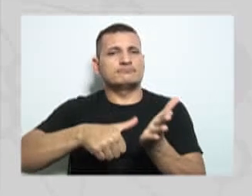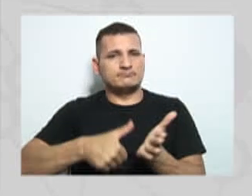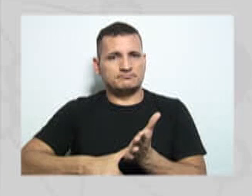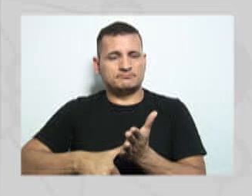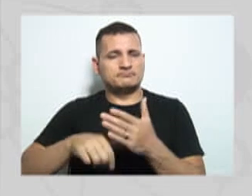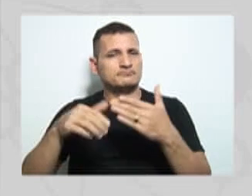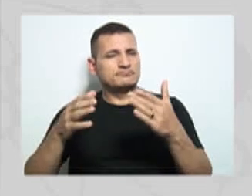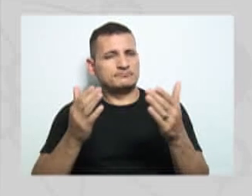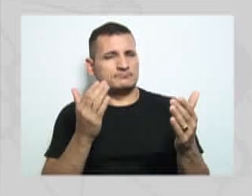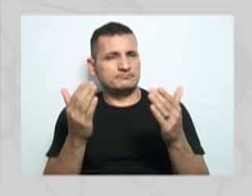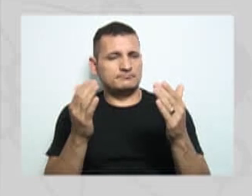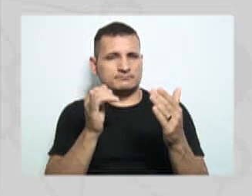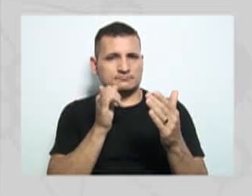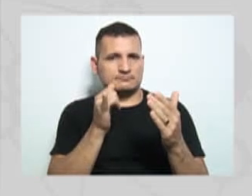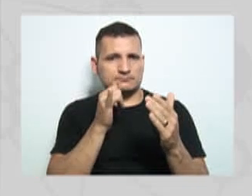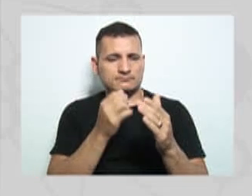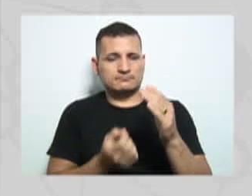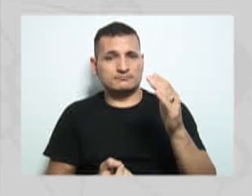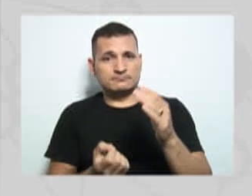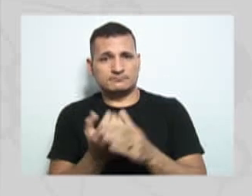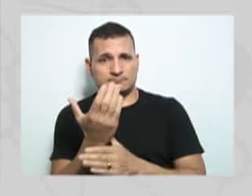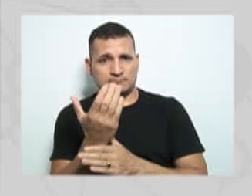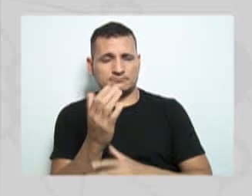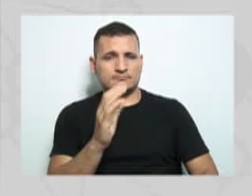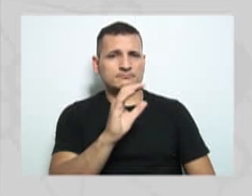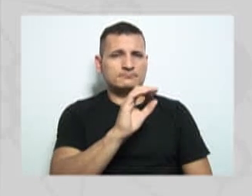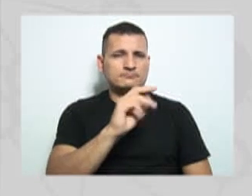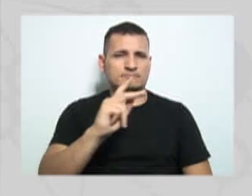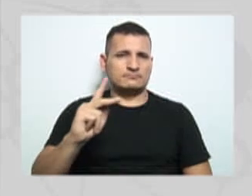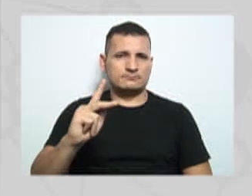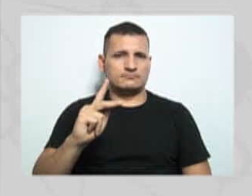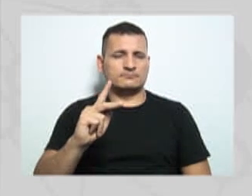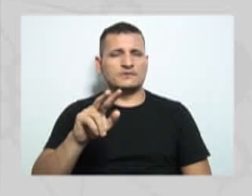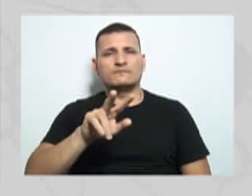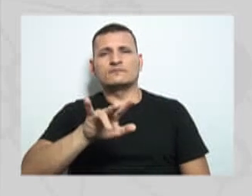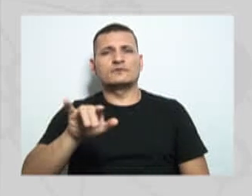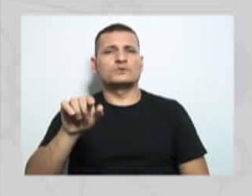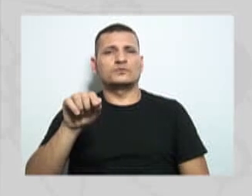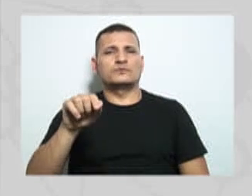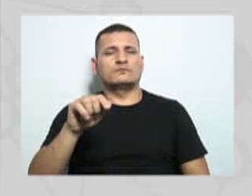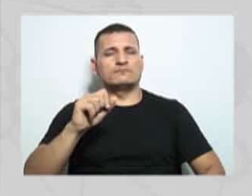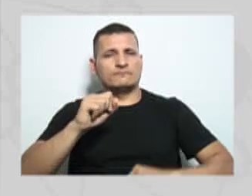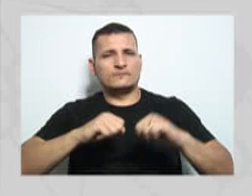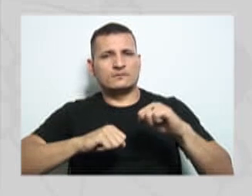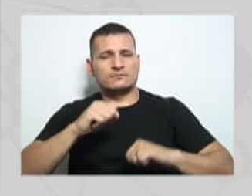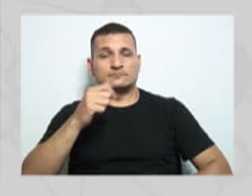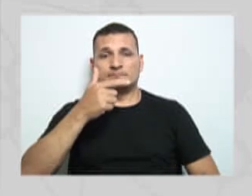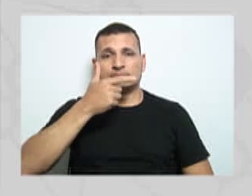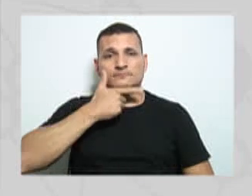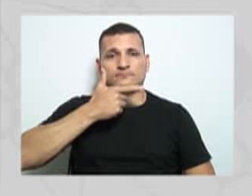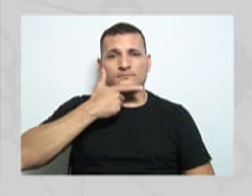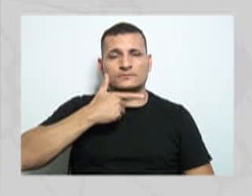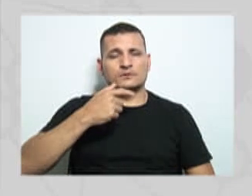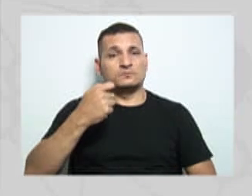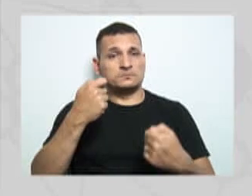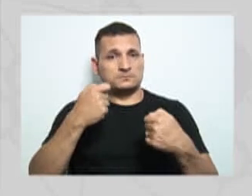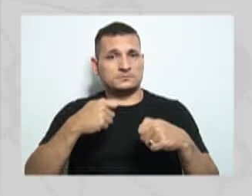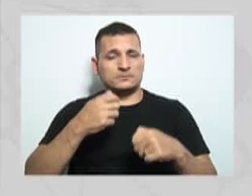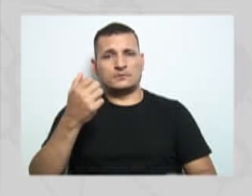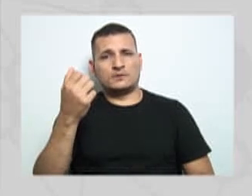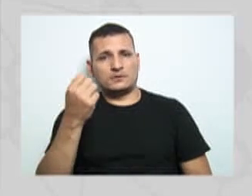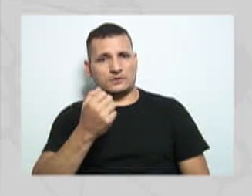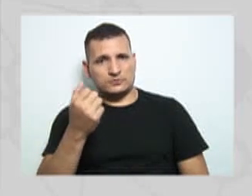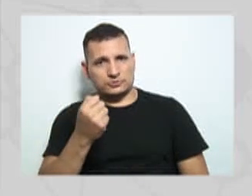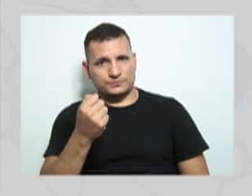cooperativa que vai produzir queijos. eu preciso de leite. O leite